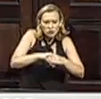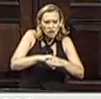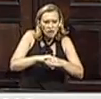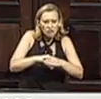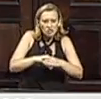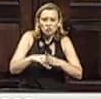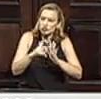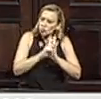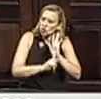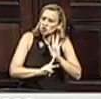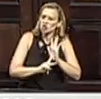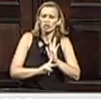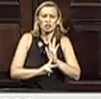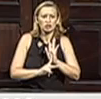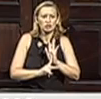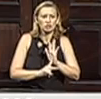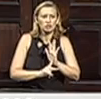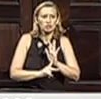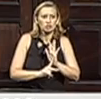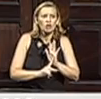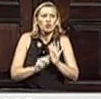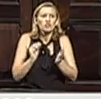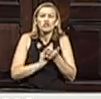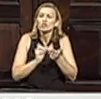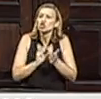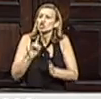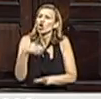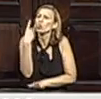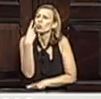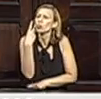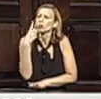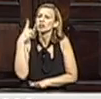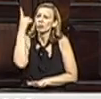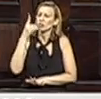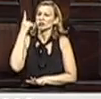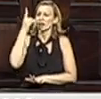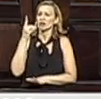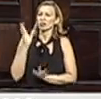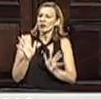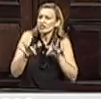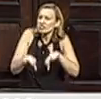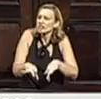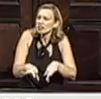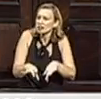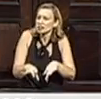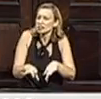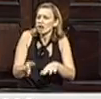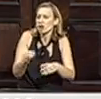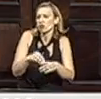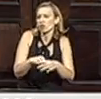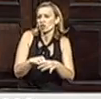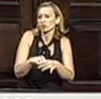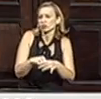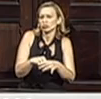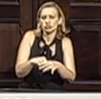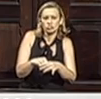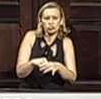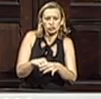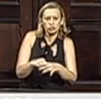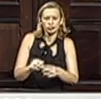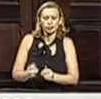da enfermeira Rejane. Falta um deputado só, com certeza nós vamos atingir esse